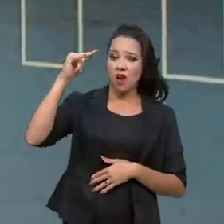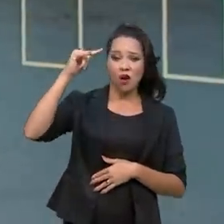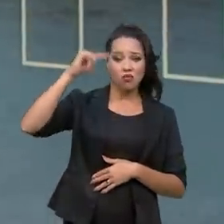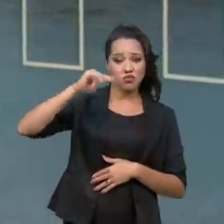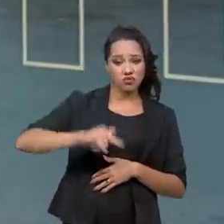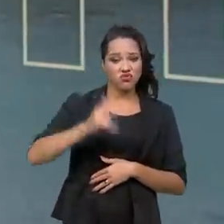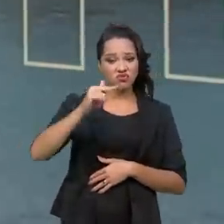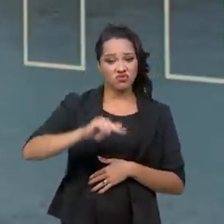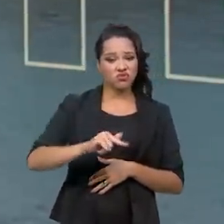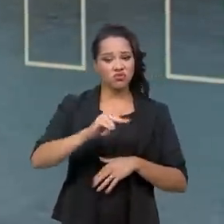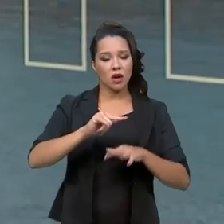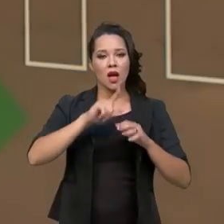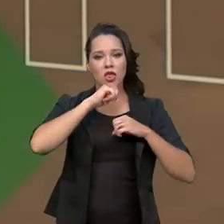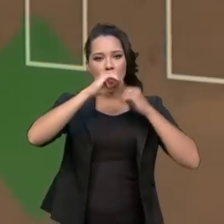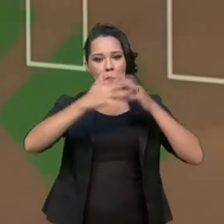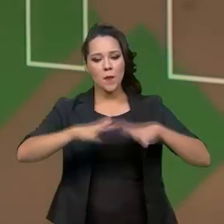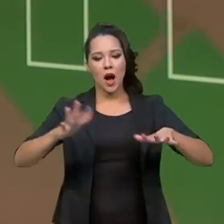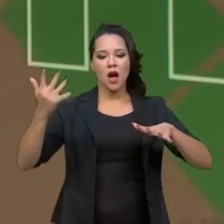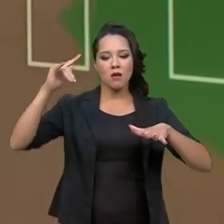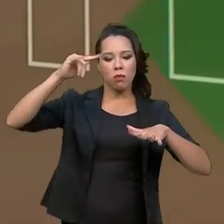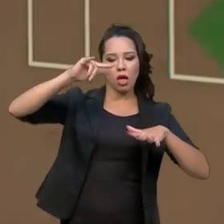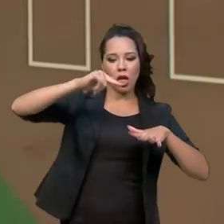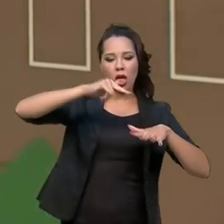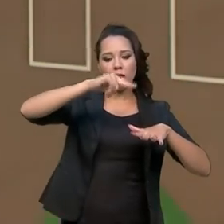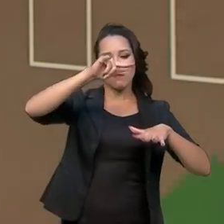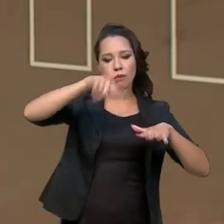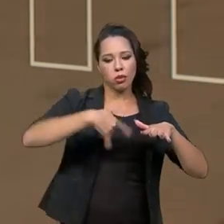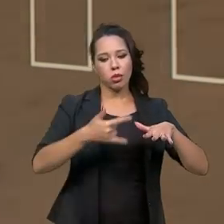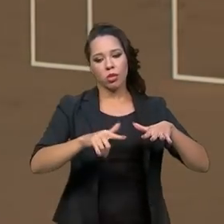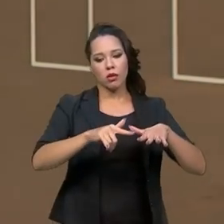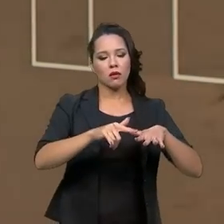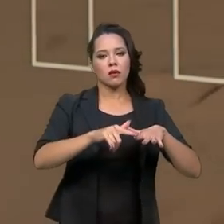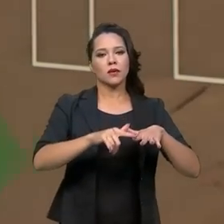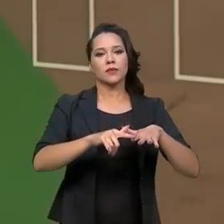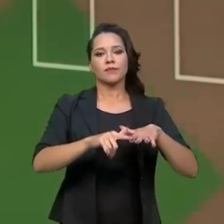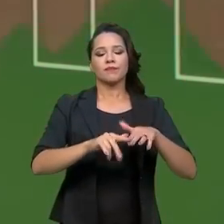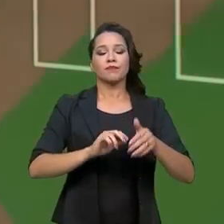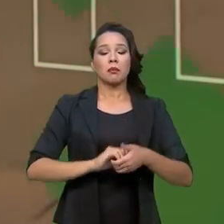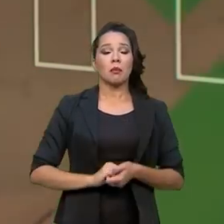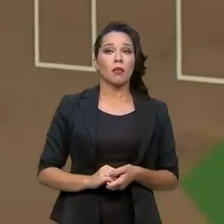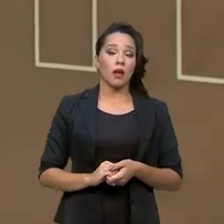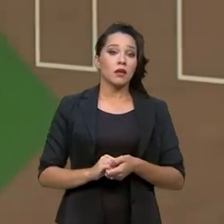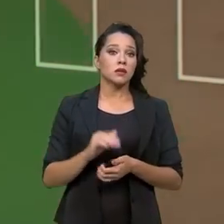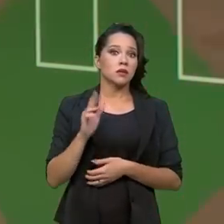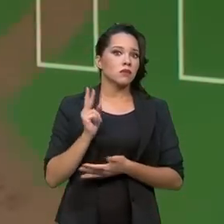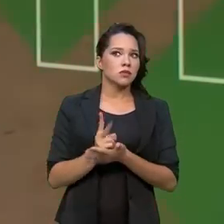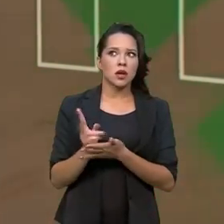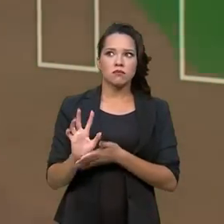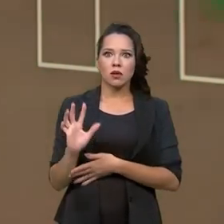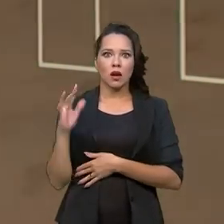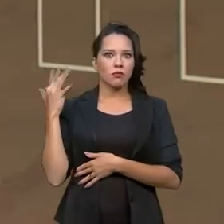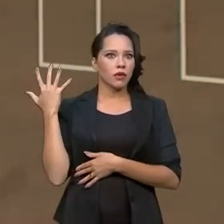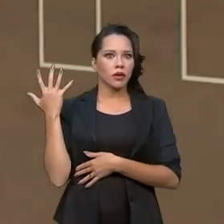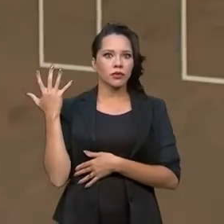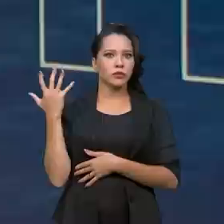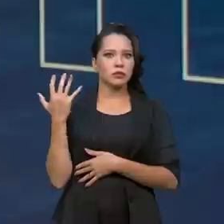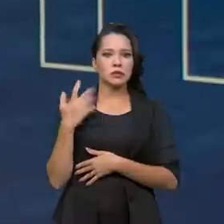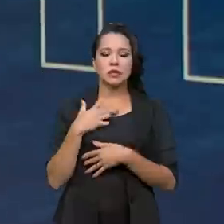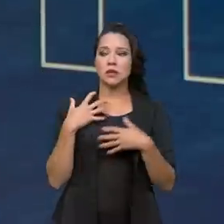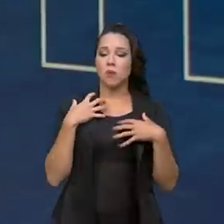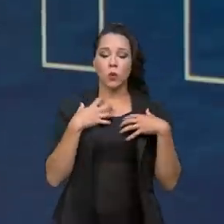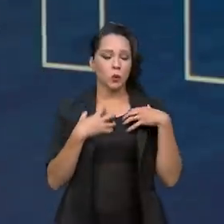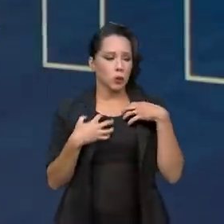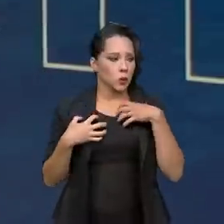chegam e têm problemas e têm creche no mar. São sempre eventos de muita